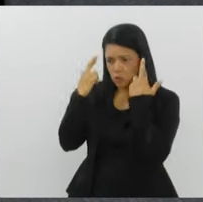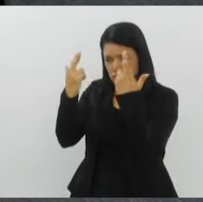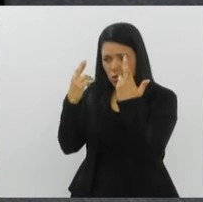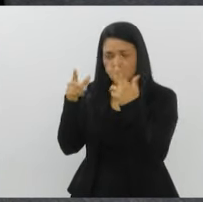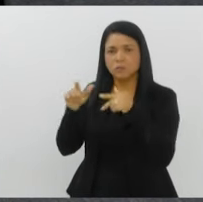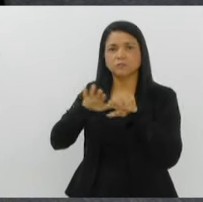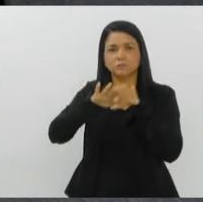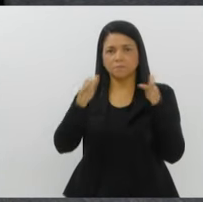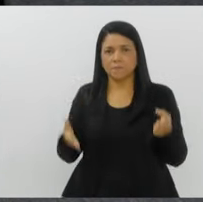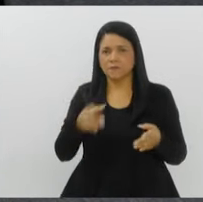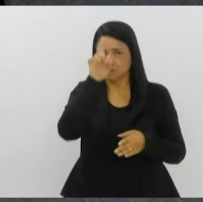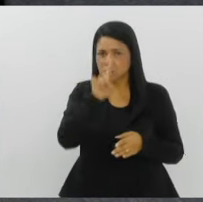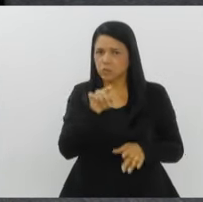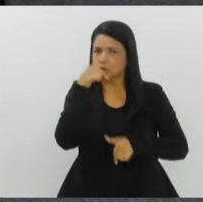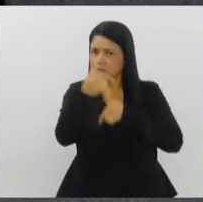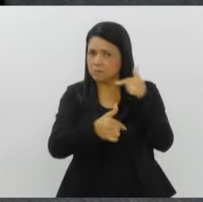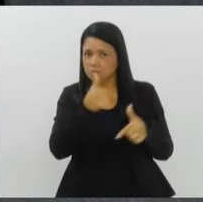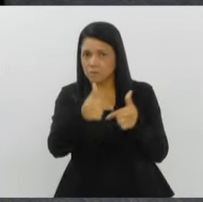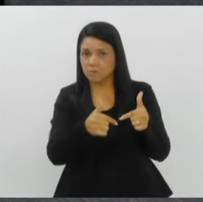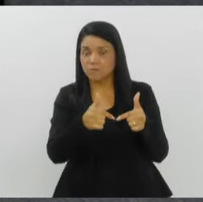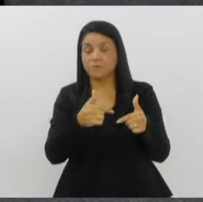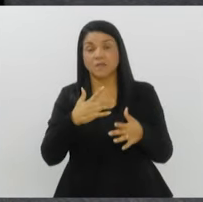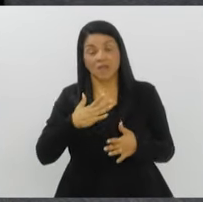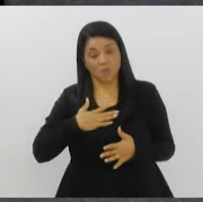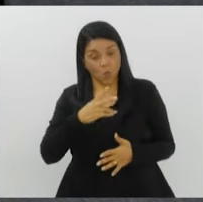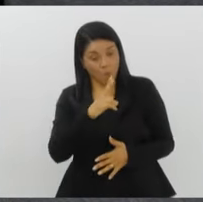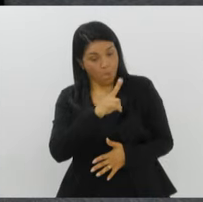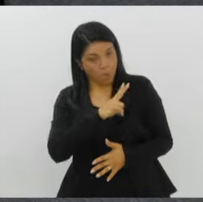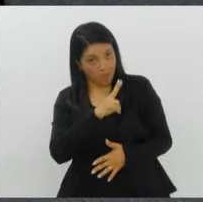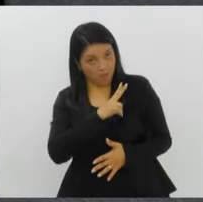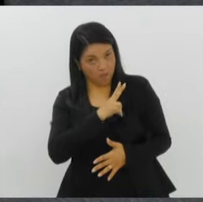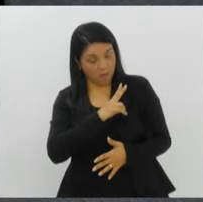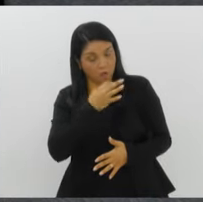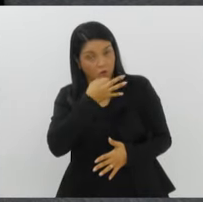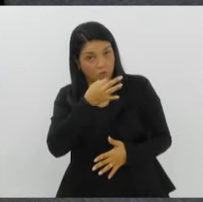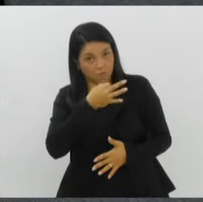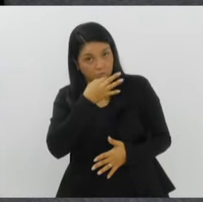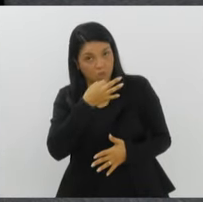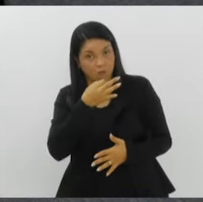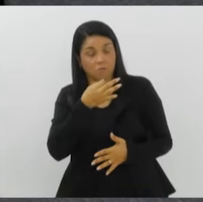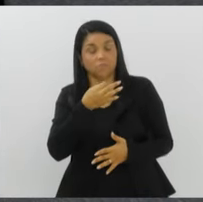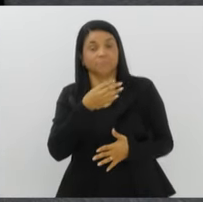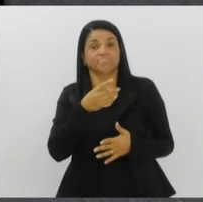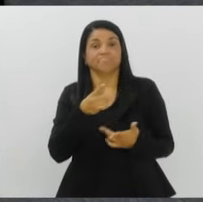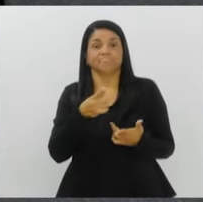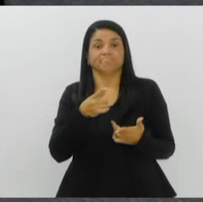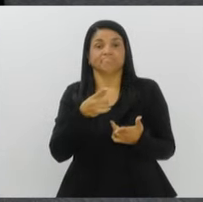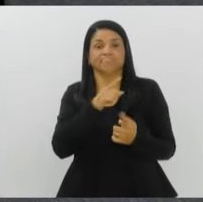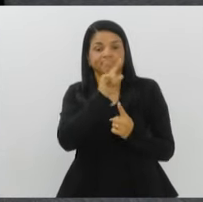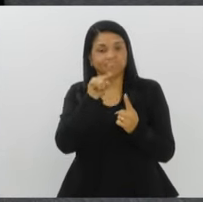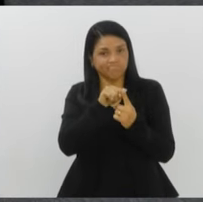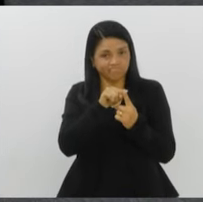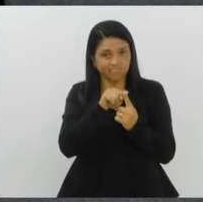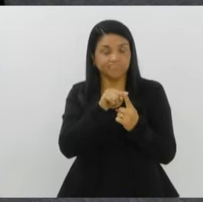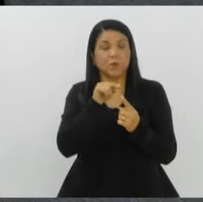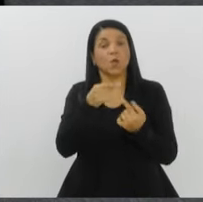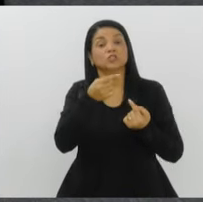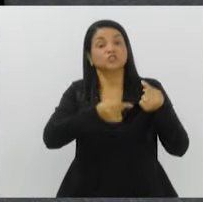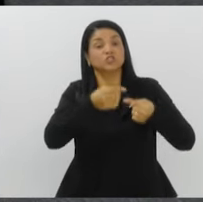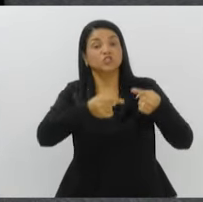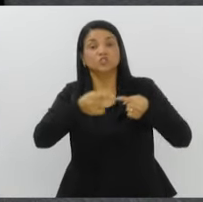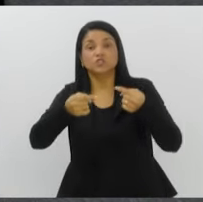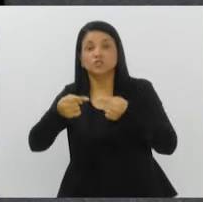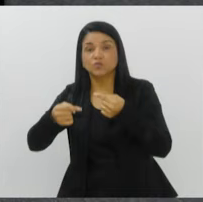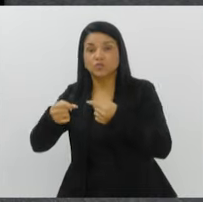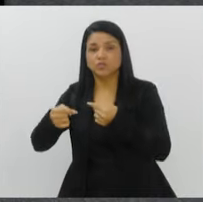mesa diretora, mas eu, particularmente, acho que a metodologia ideal é a gente discutir uma